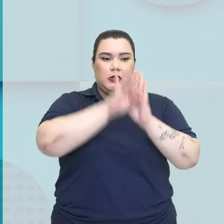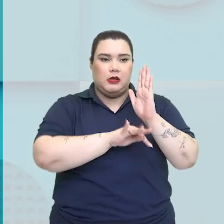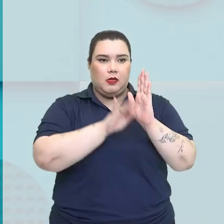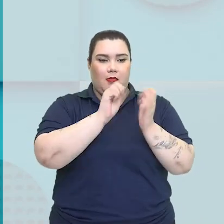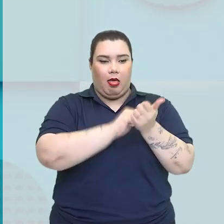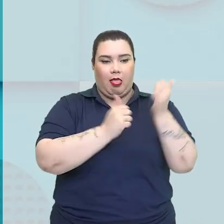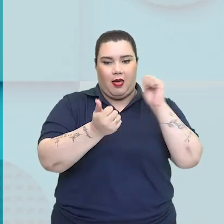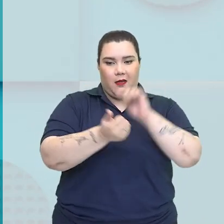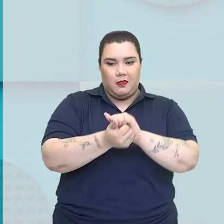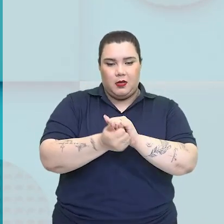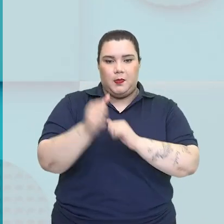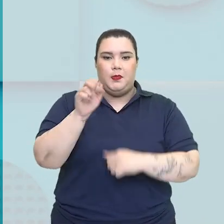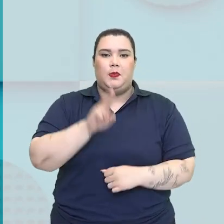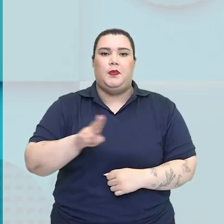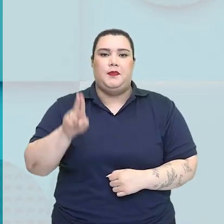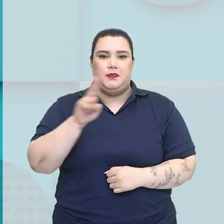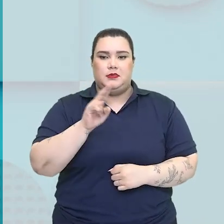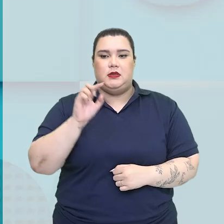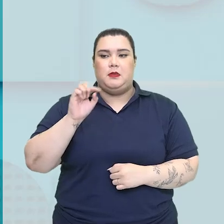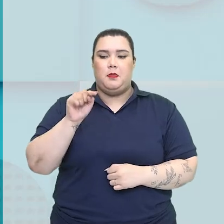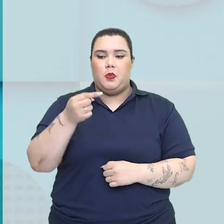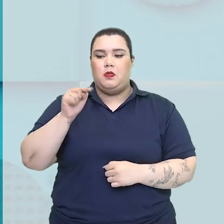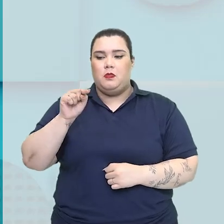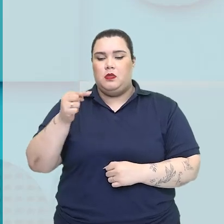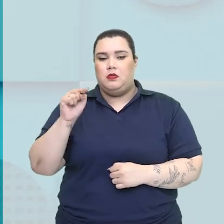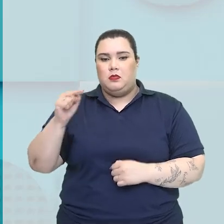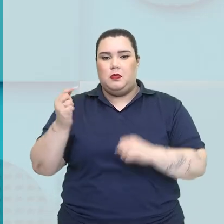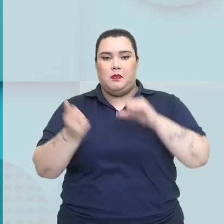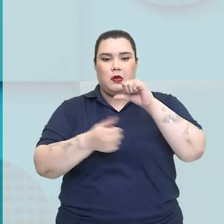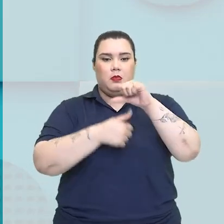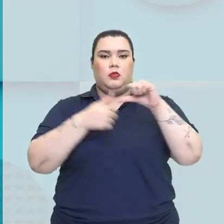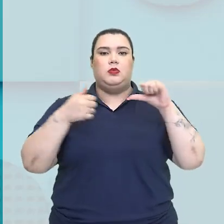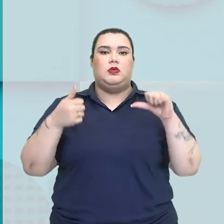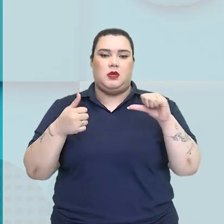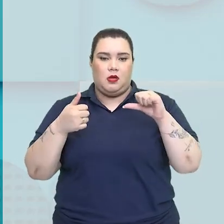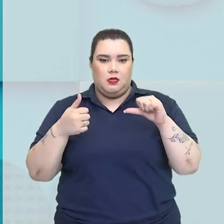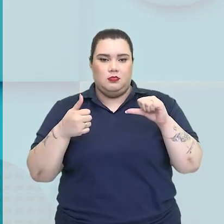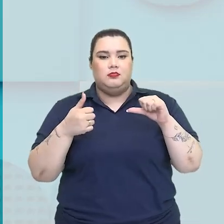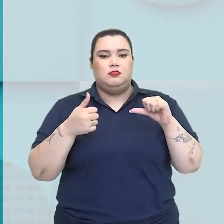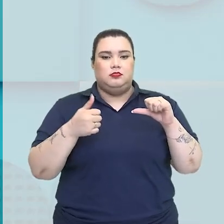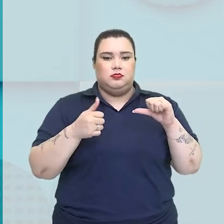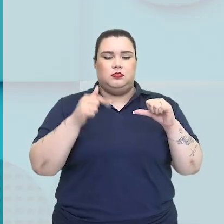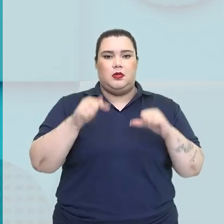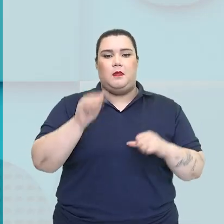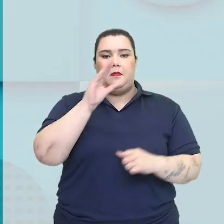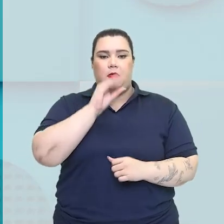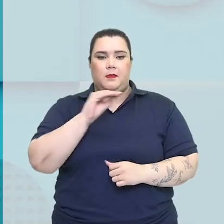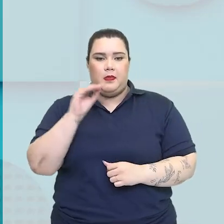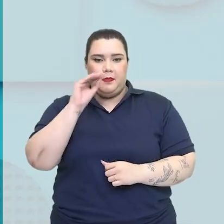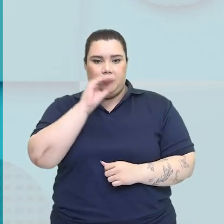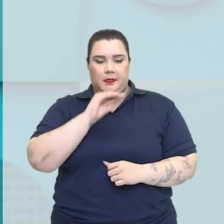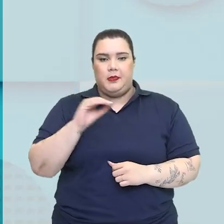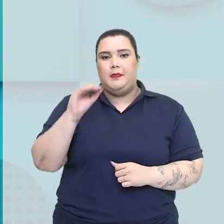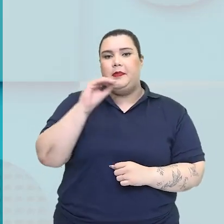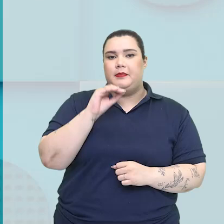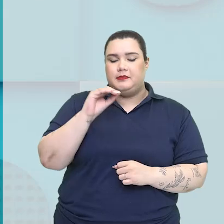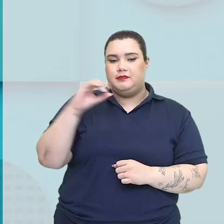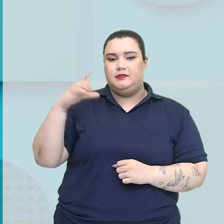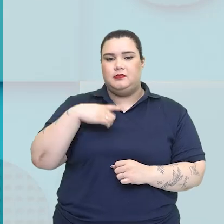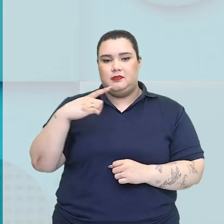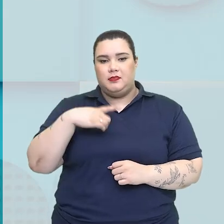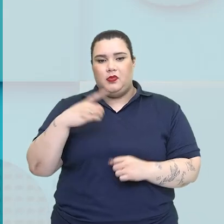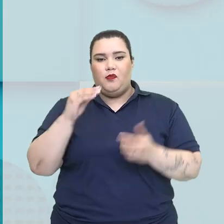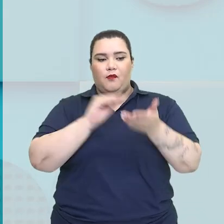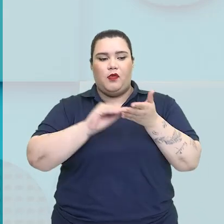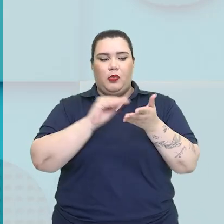vai utilizar a reticência para substituir nessa fala que você deixou